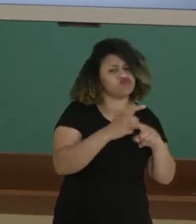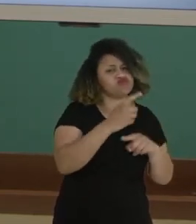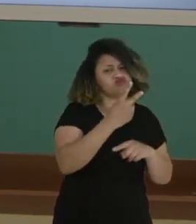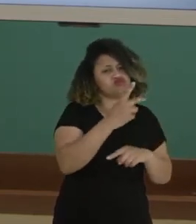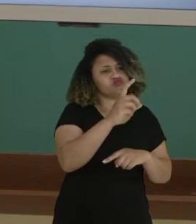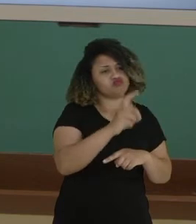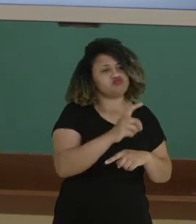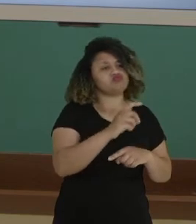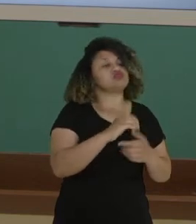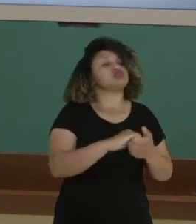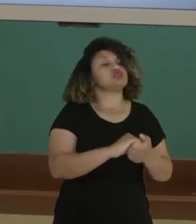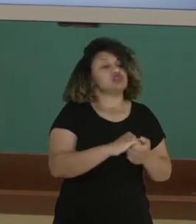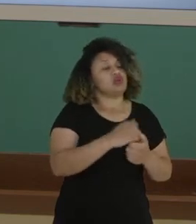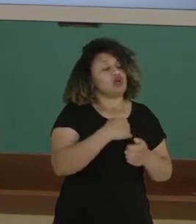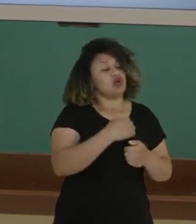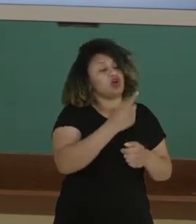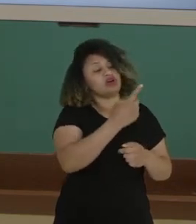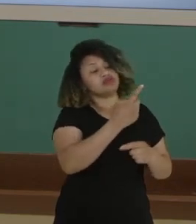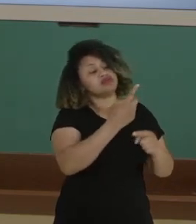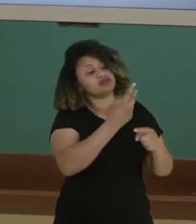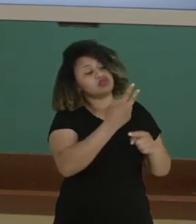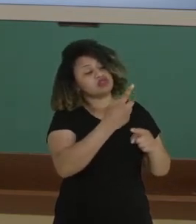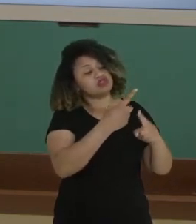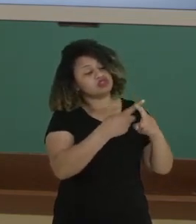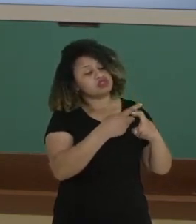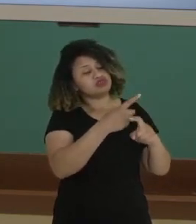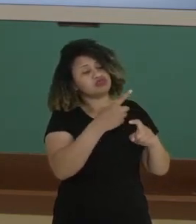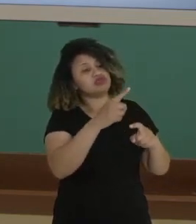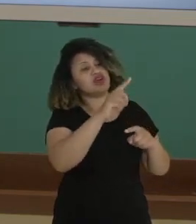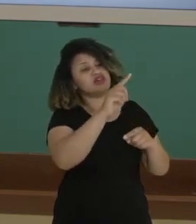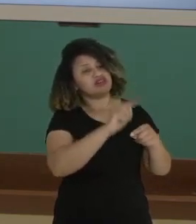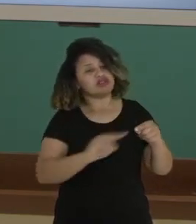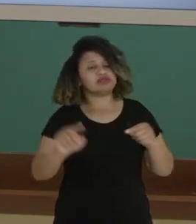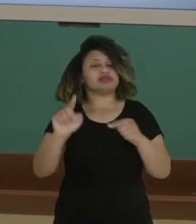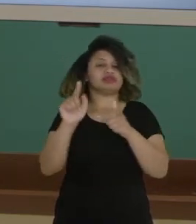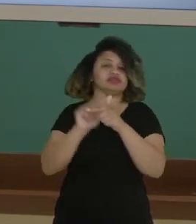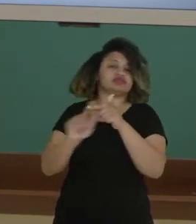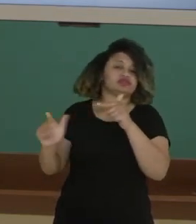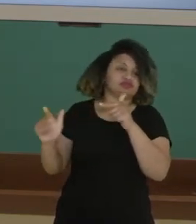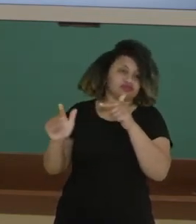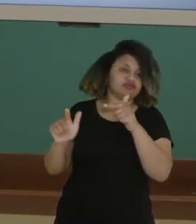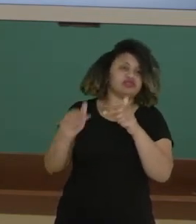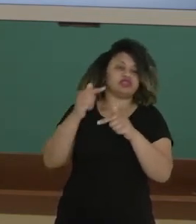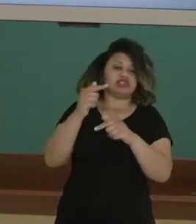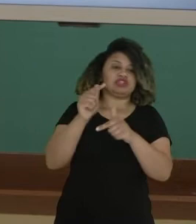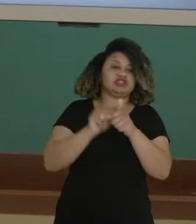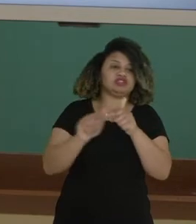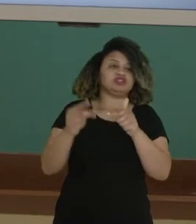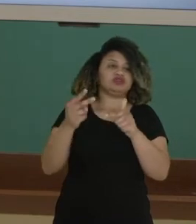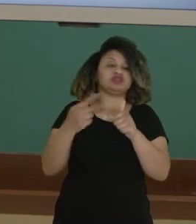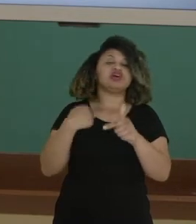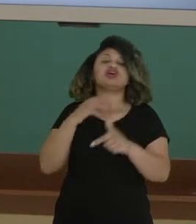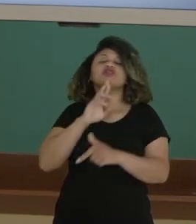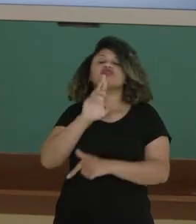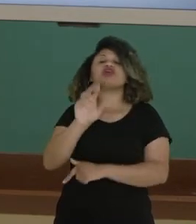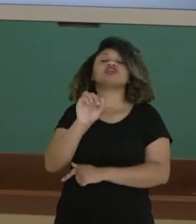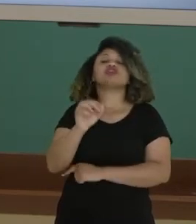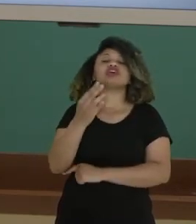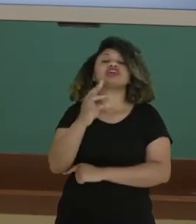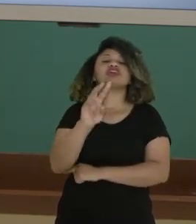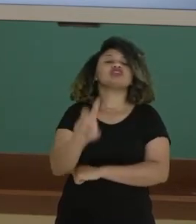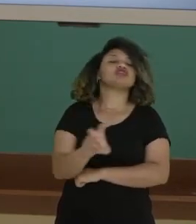está multiplicando vai para o outro lado dividindo, ok? Então, 7 dividido por 2,